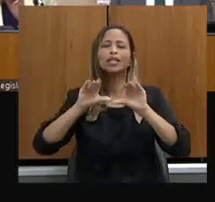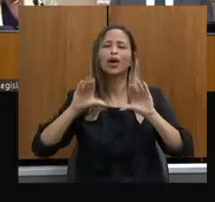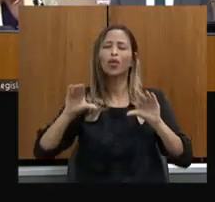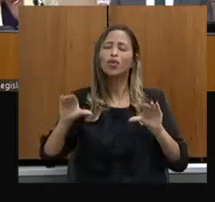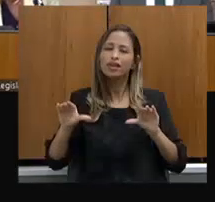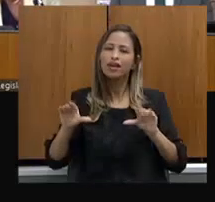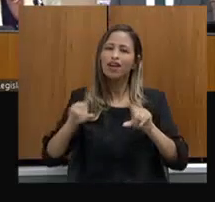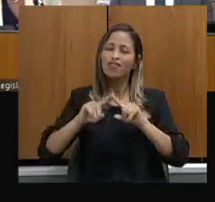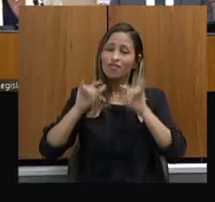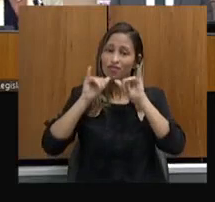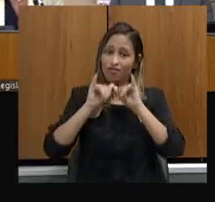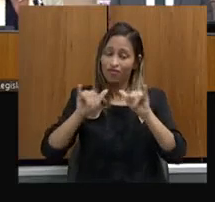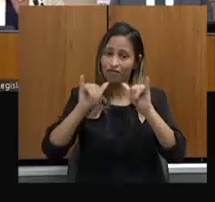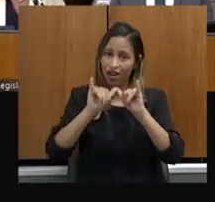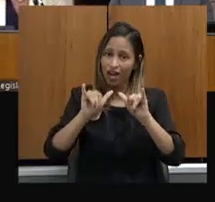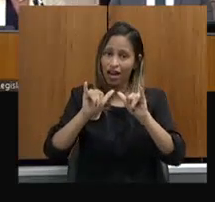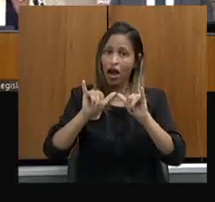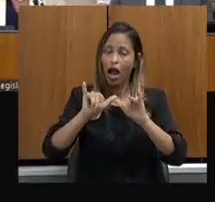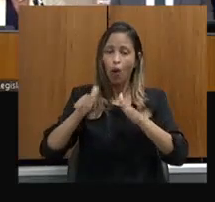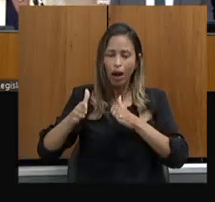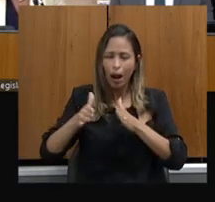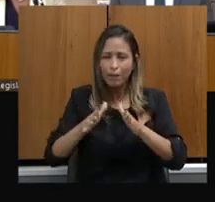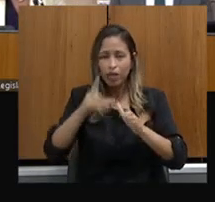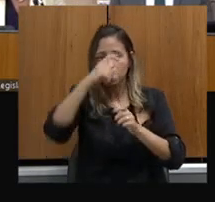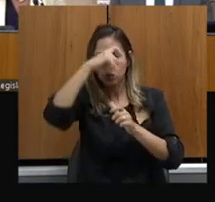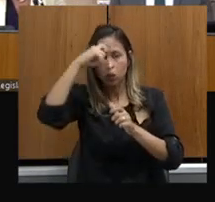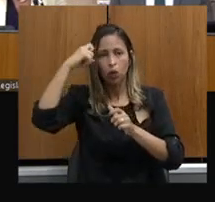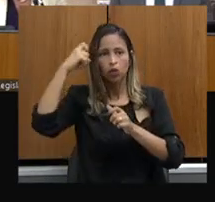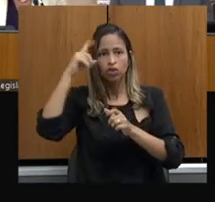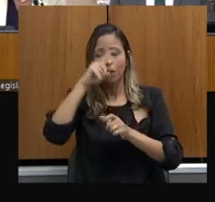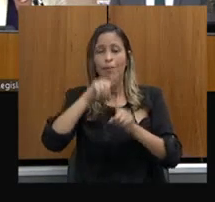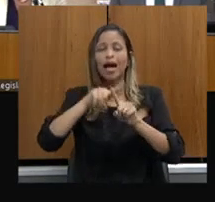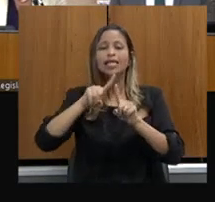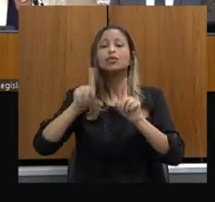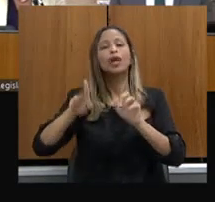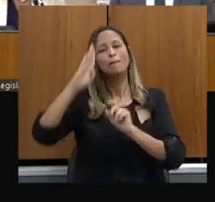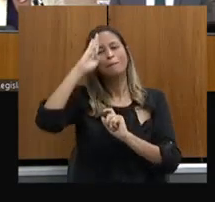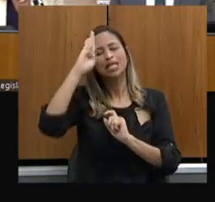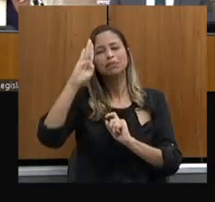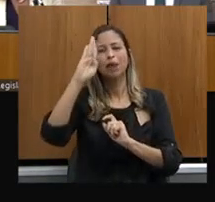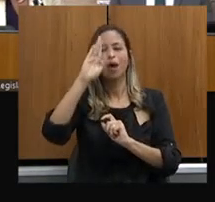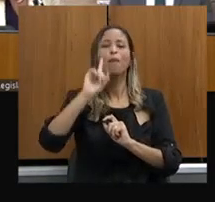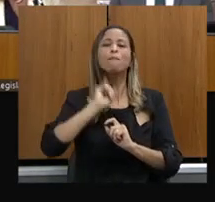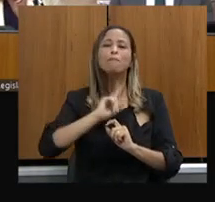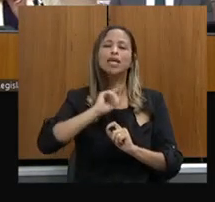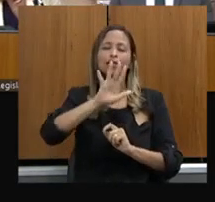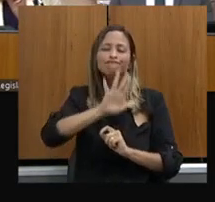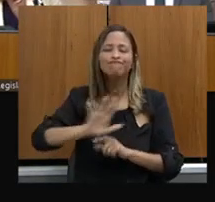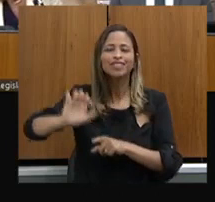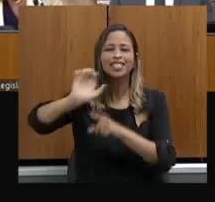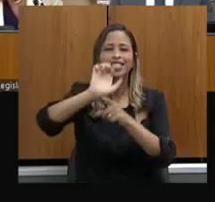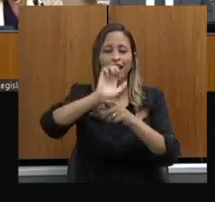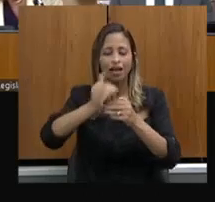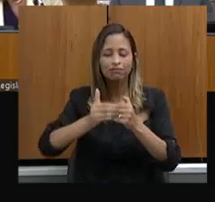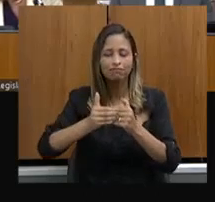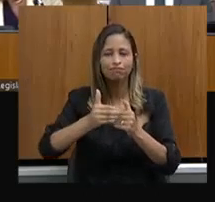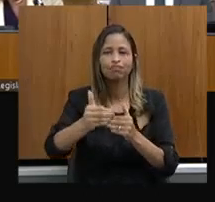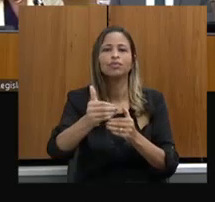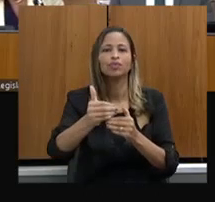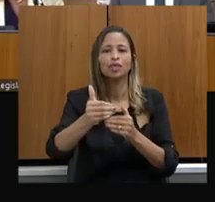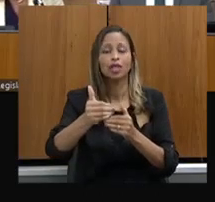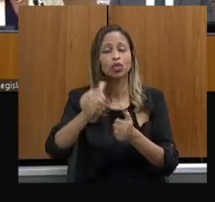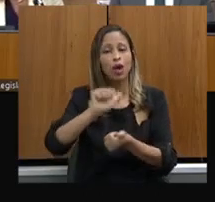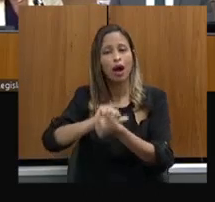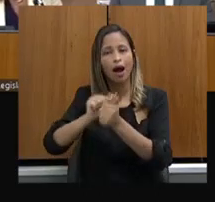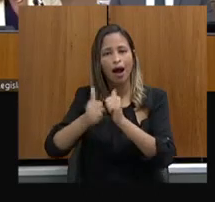que Embora esteja sendo um caminho árd Minas Gerais é sem sombra de dúvidas um dos estados que está mais à frente na